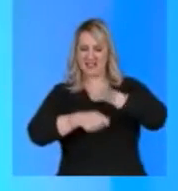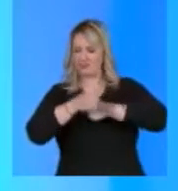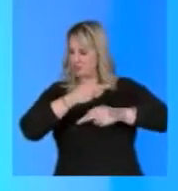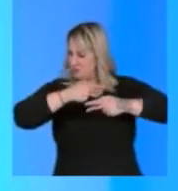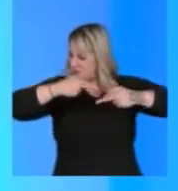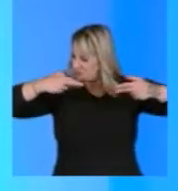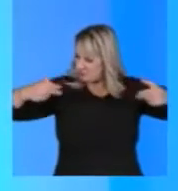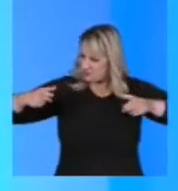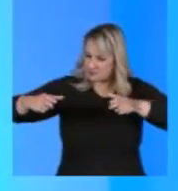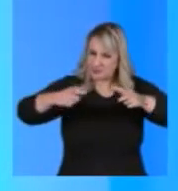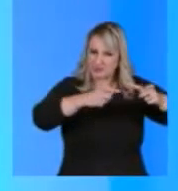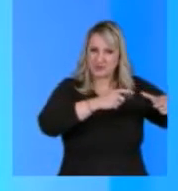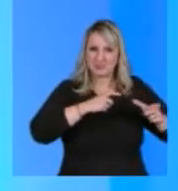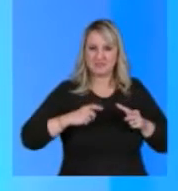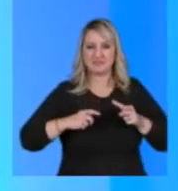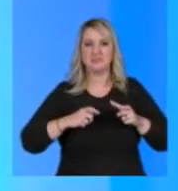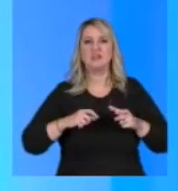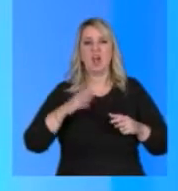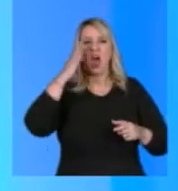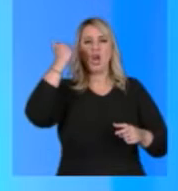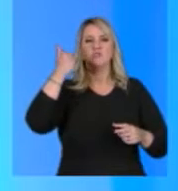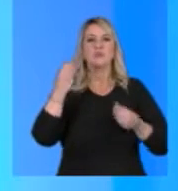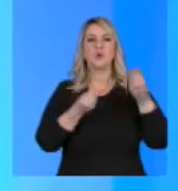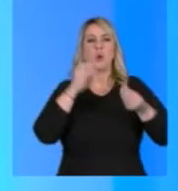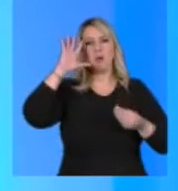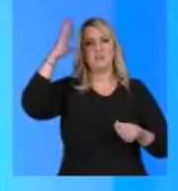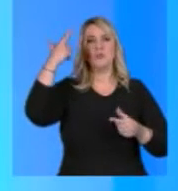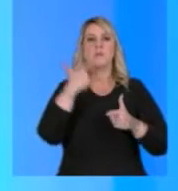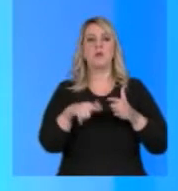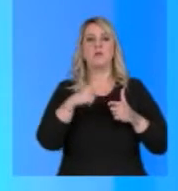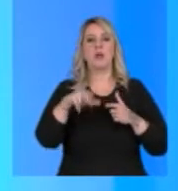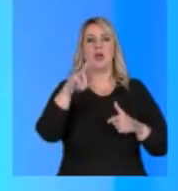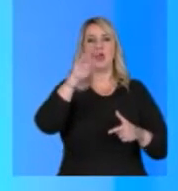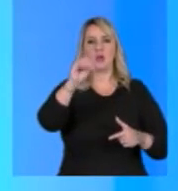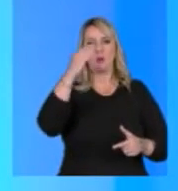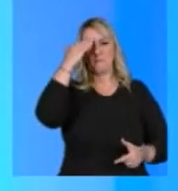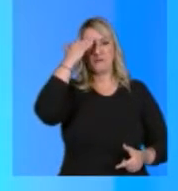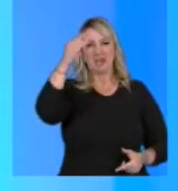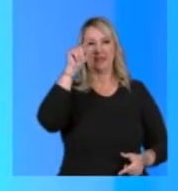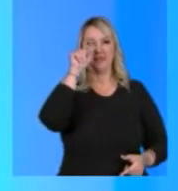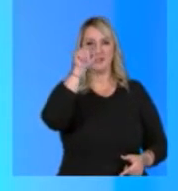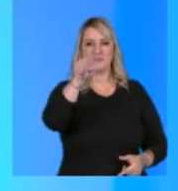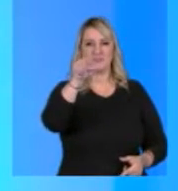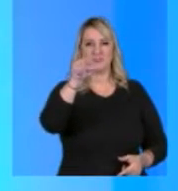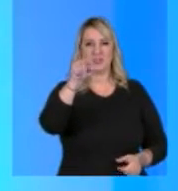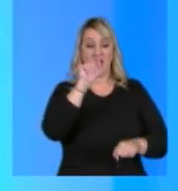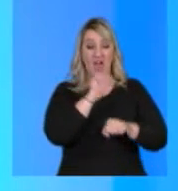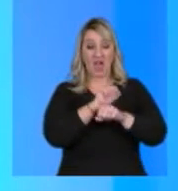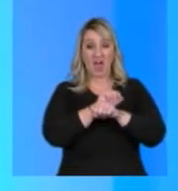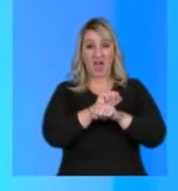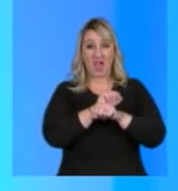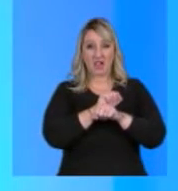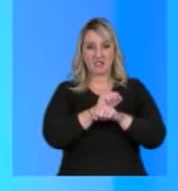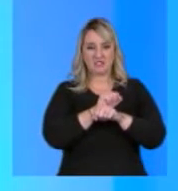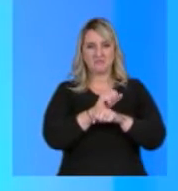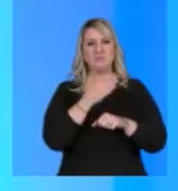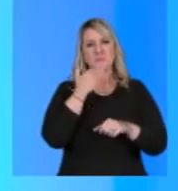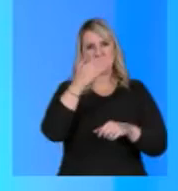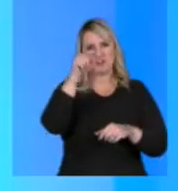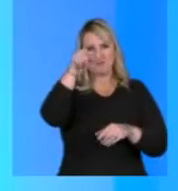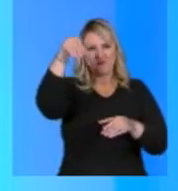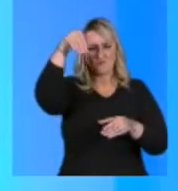em diversas pastas e eu sei como resolver os problemas do rio muito obrigado você que ficou que até agora eu peço seu